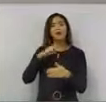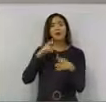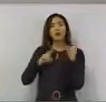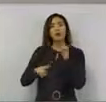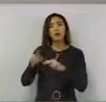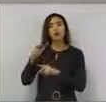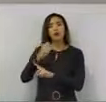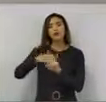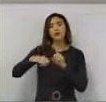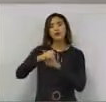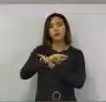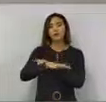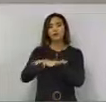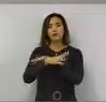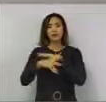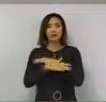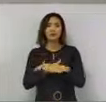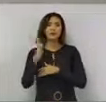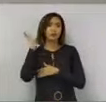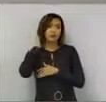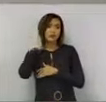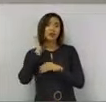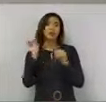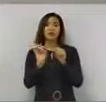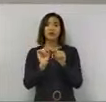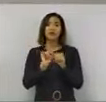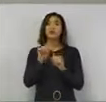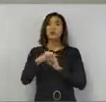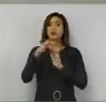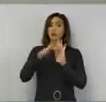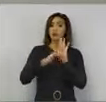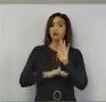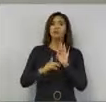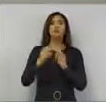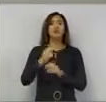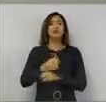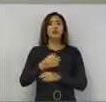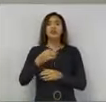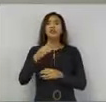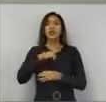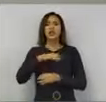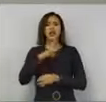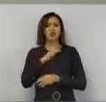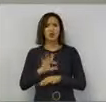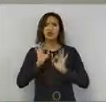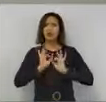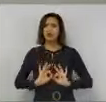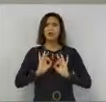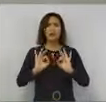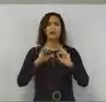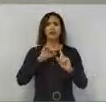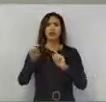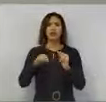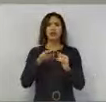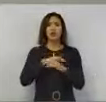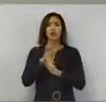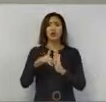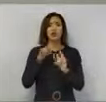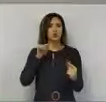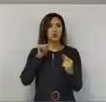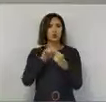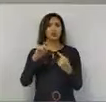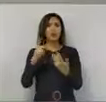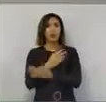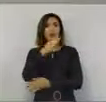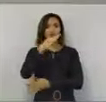região metropolitana, para fazer com que esse programa realmente seja um sucesso, obtenha todos os seus objetivos e daqui a uns anos nós